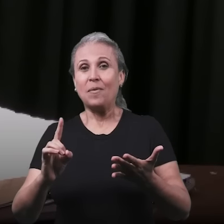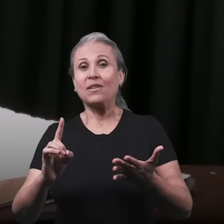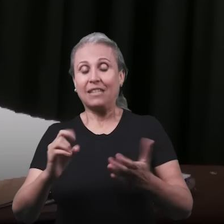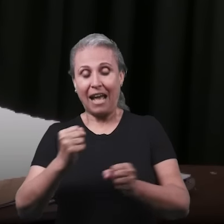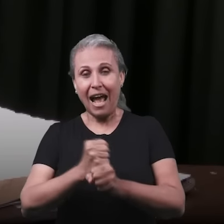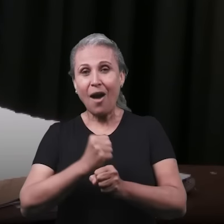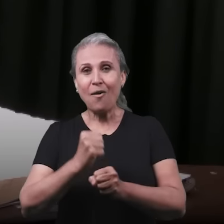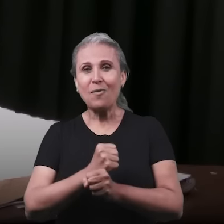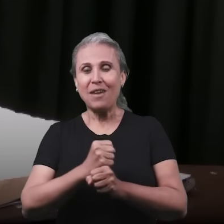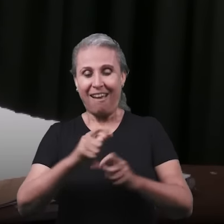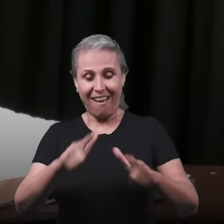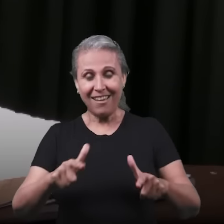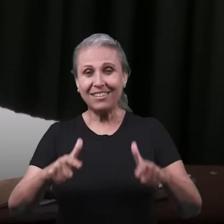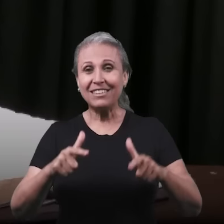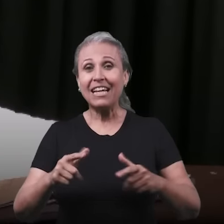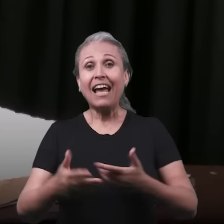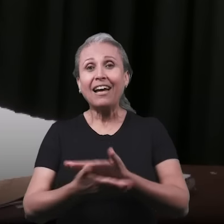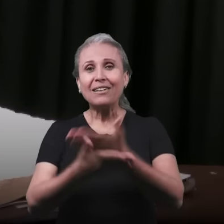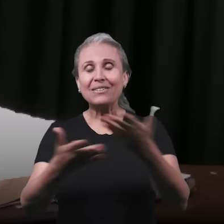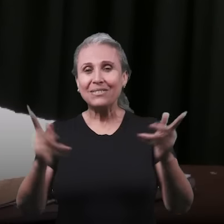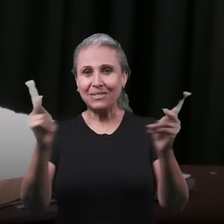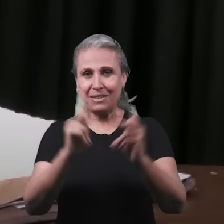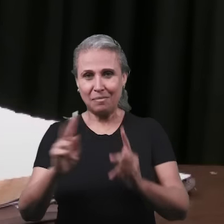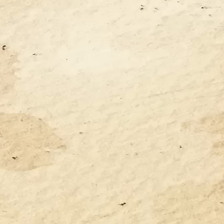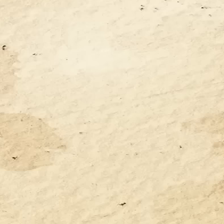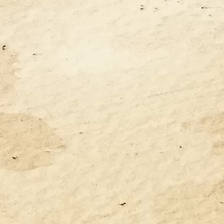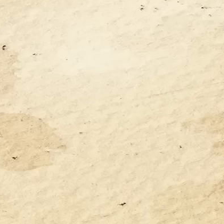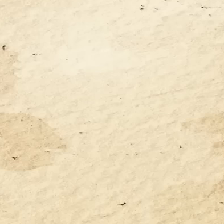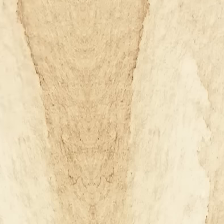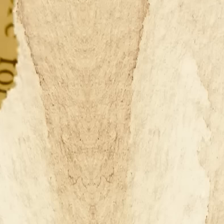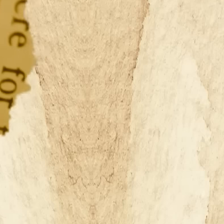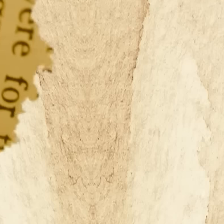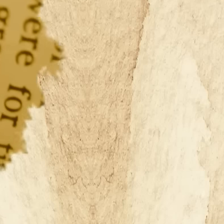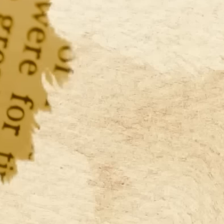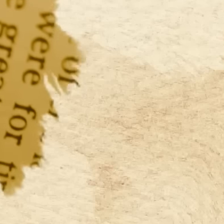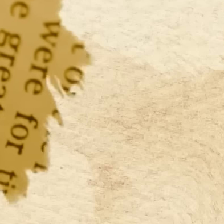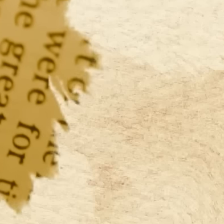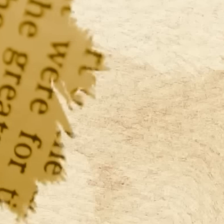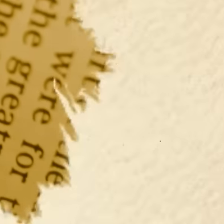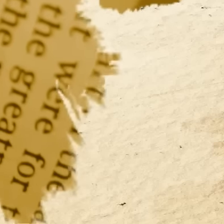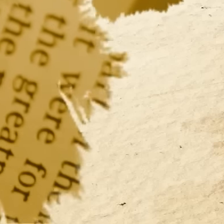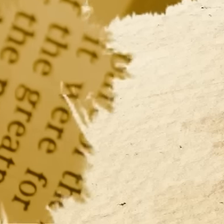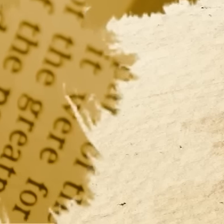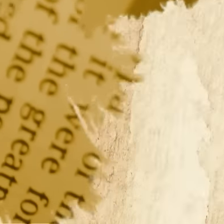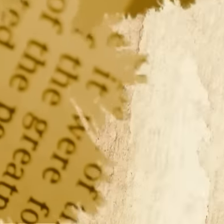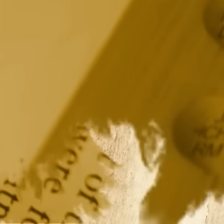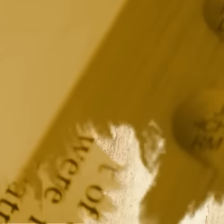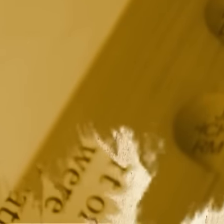sua obra. A todos, a paz do Senhor Jesus.